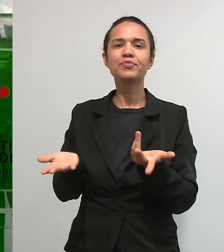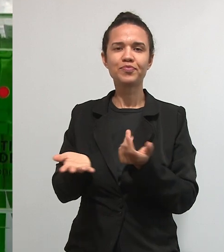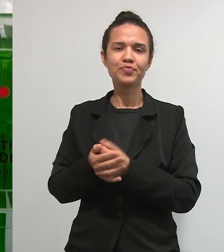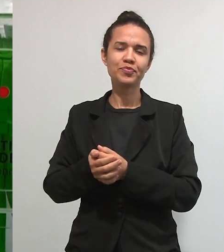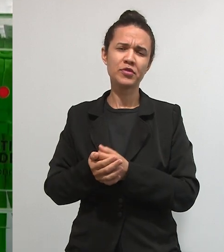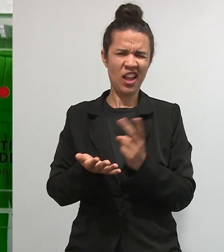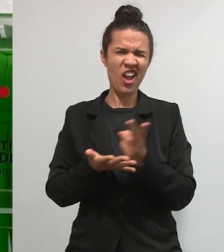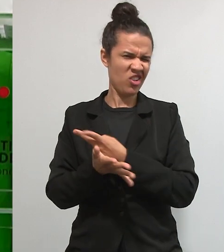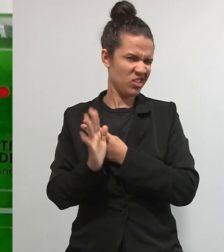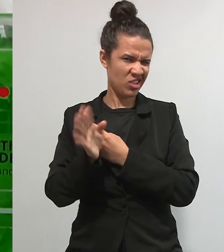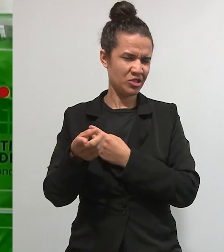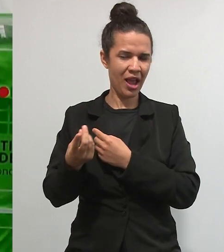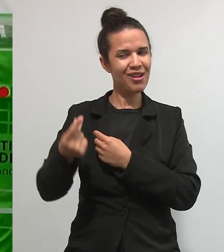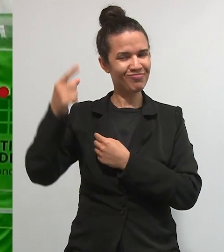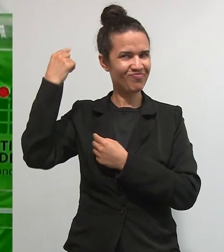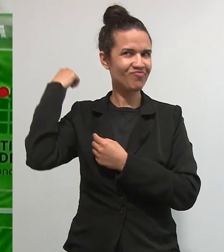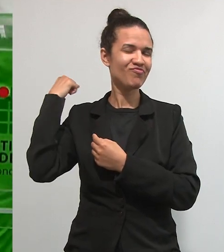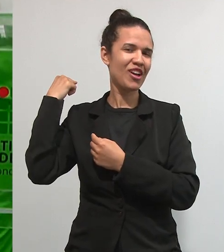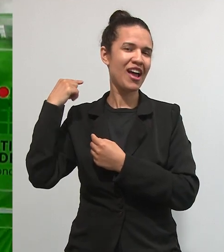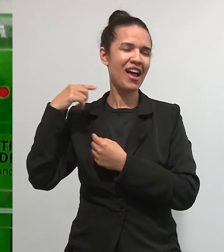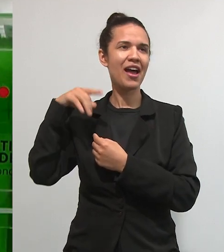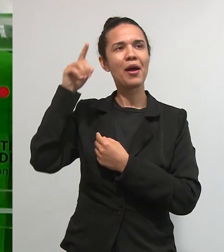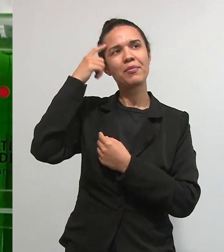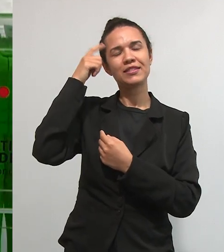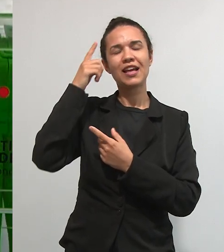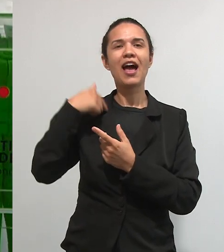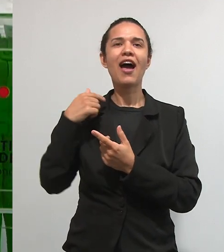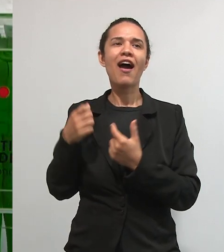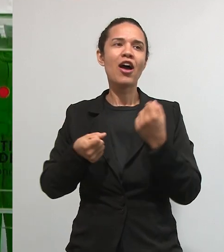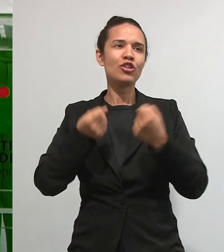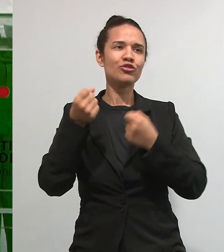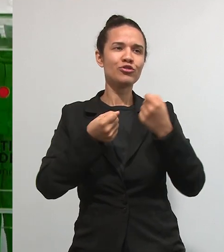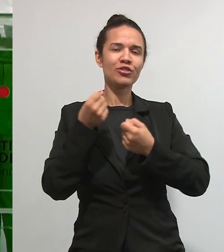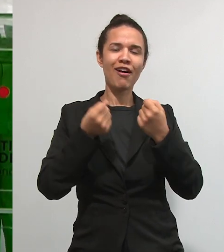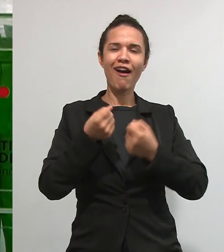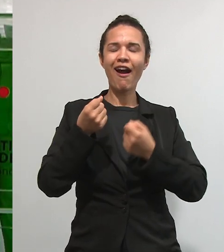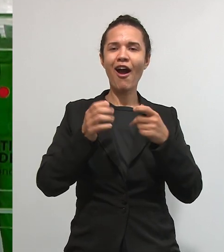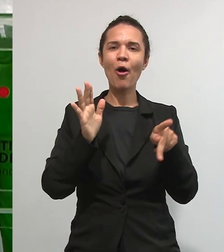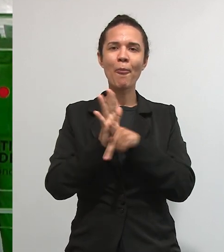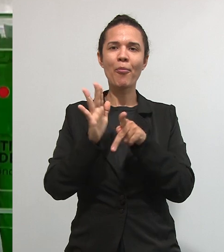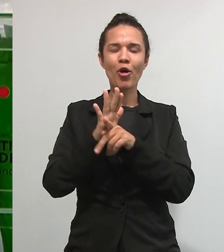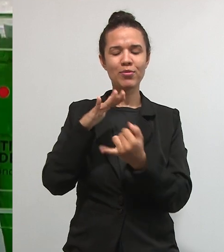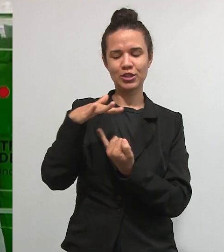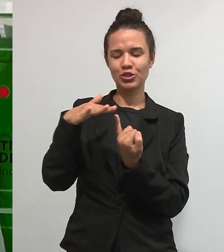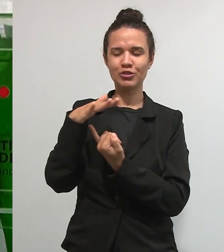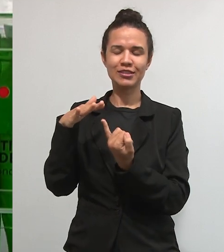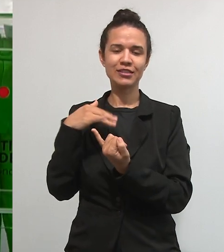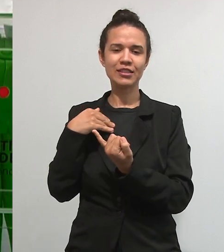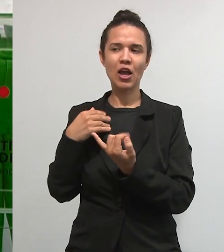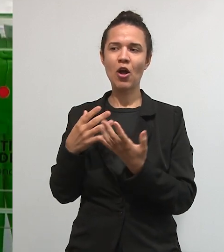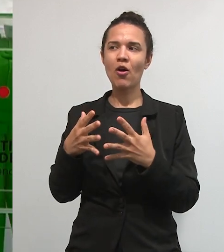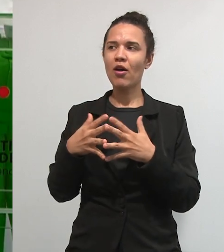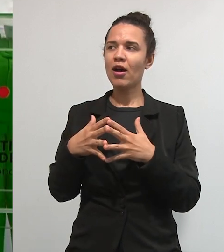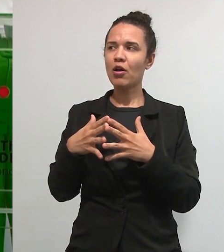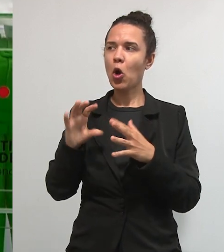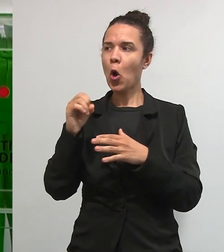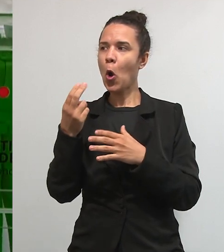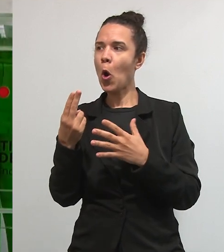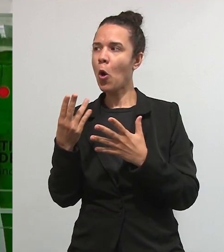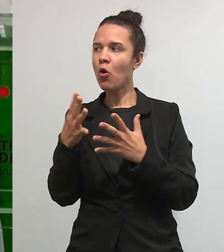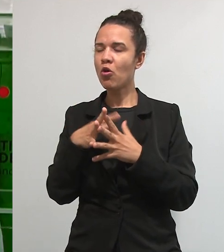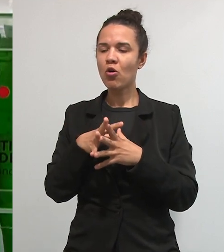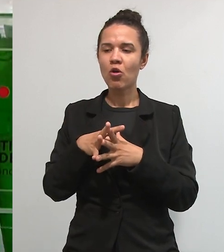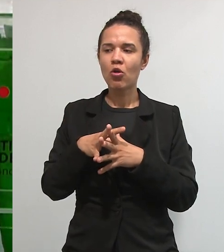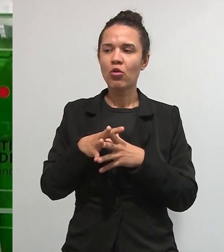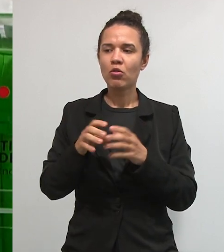aí, a gente já viu o jornal, sei lá, tá com o carro da administração pública, um caminhonete, de repente tá lá na casa da pessoa, ou a